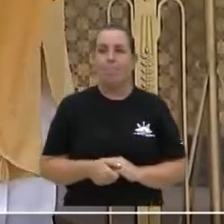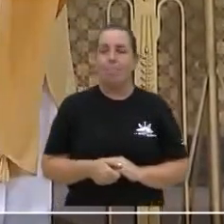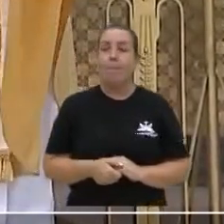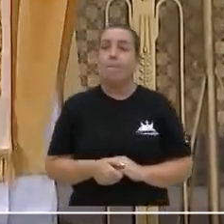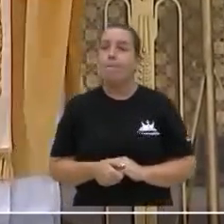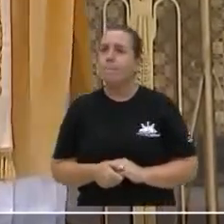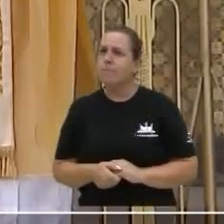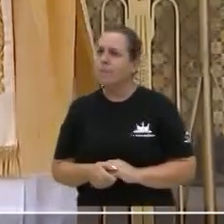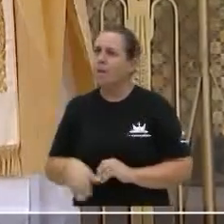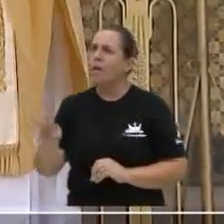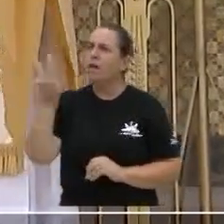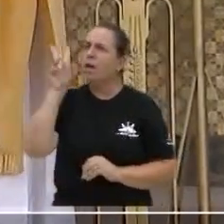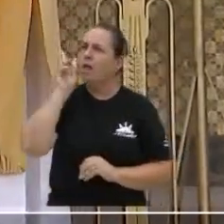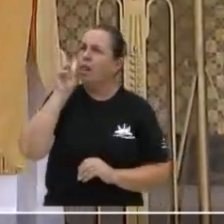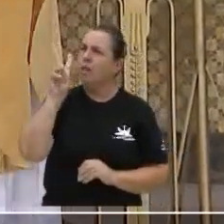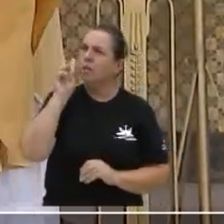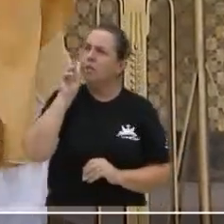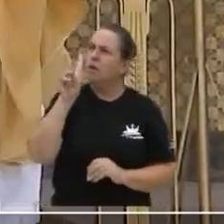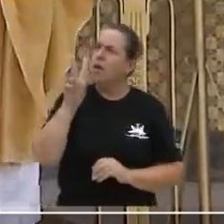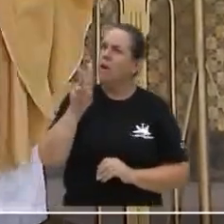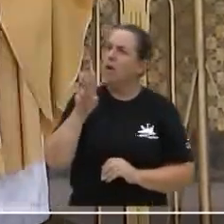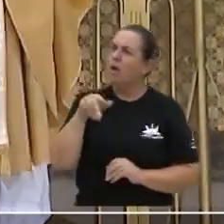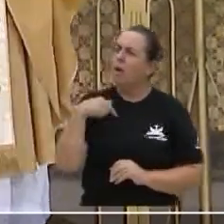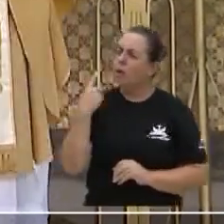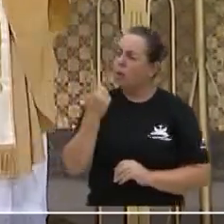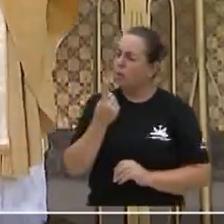pão. Para